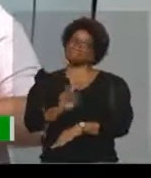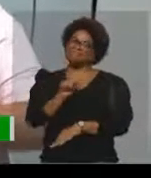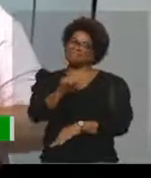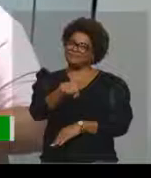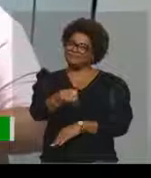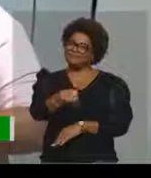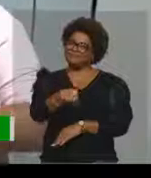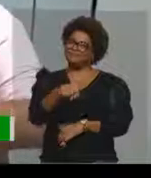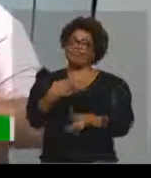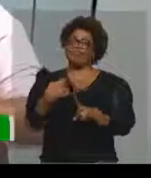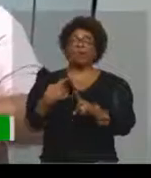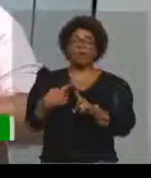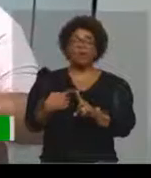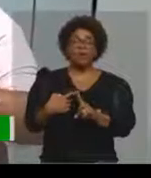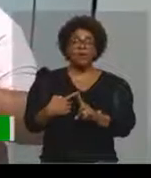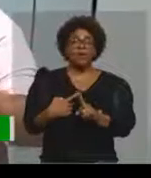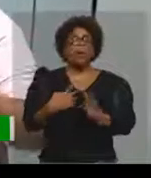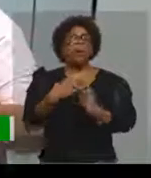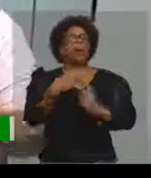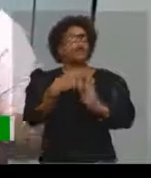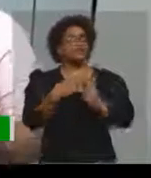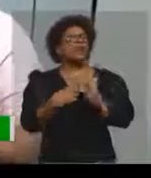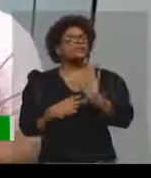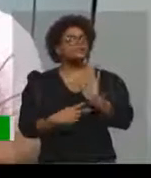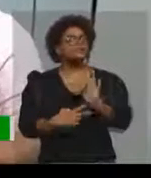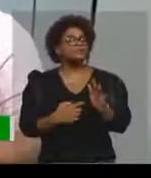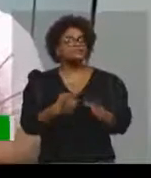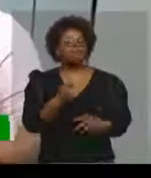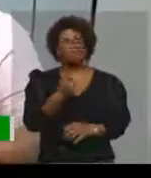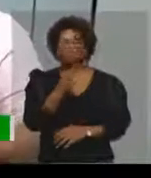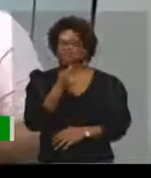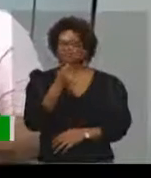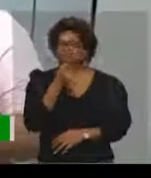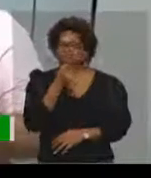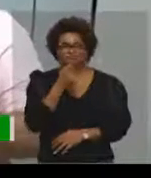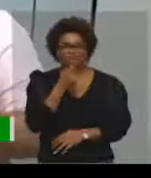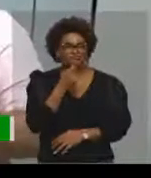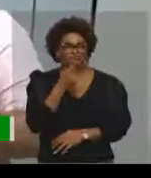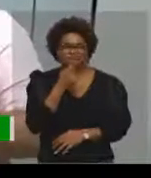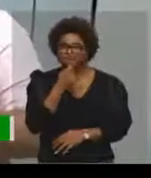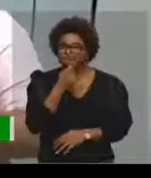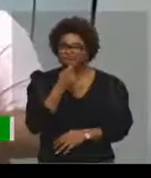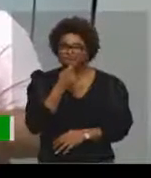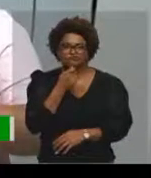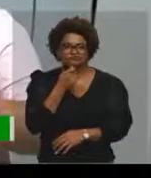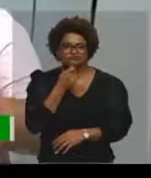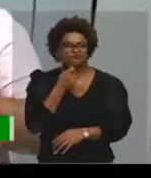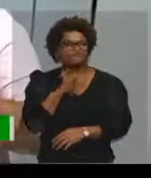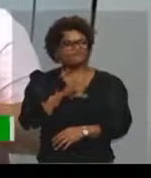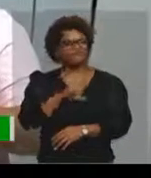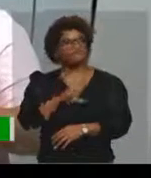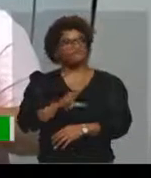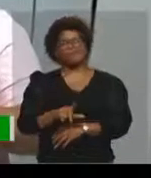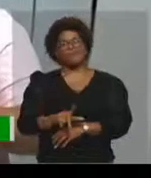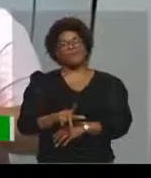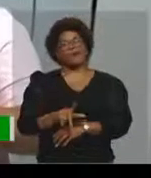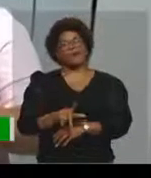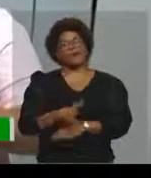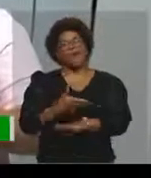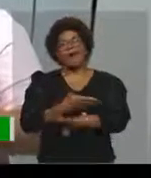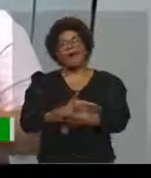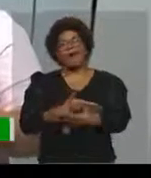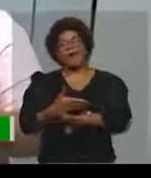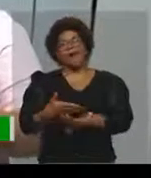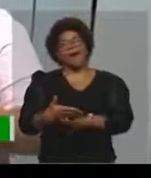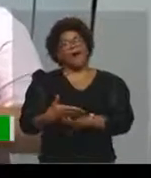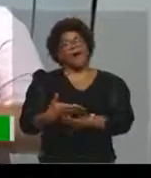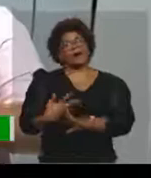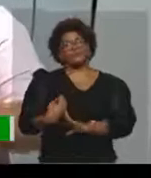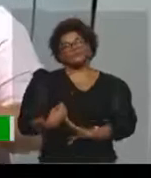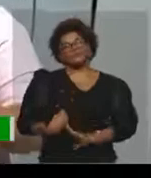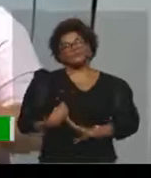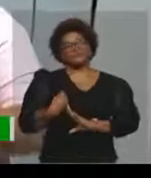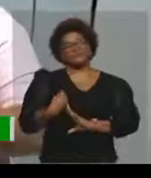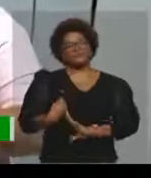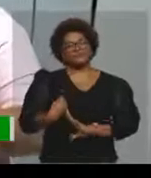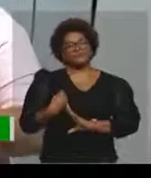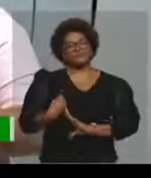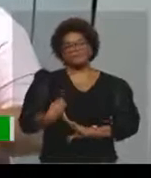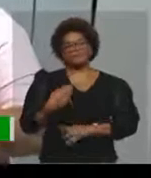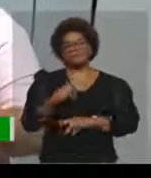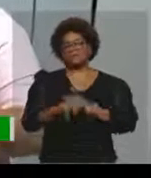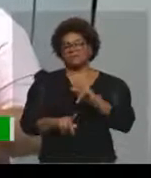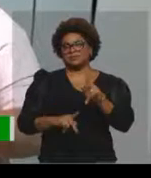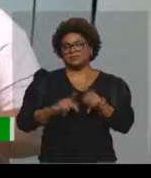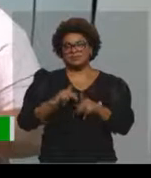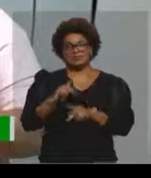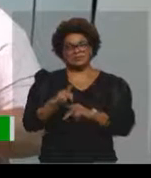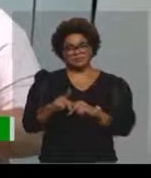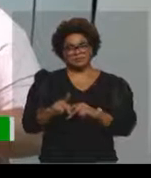a leitura ainda não faz parte dos hábitos diários da grande parte